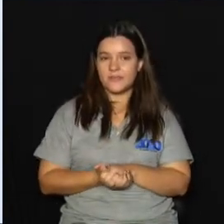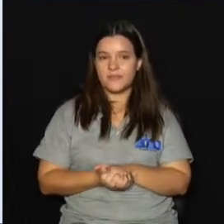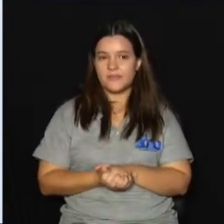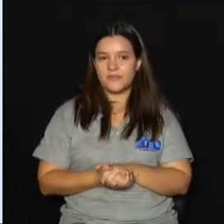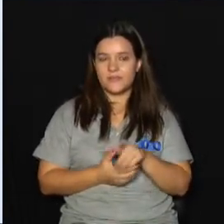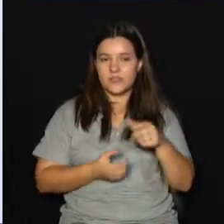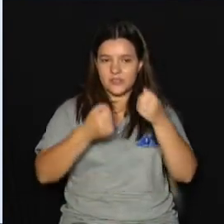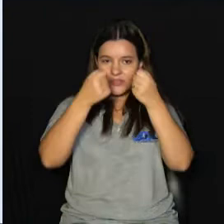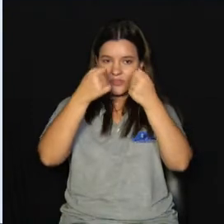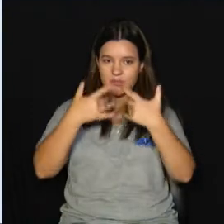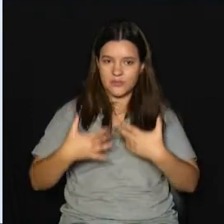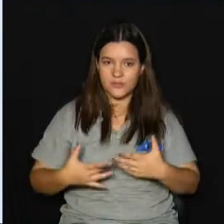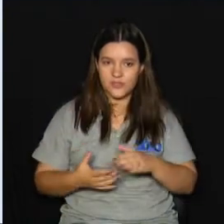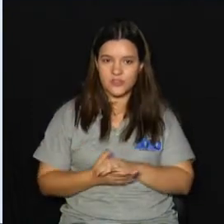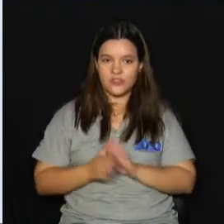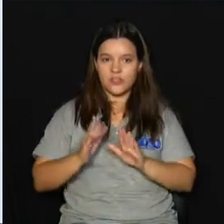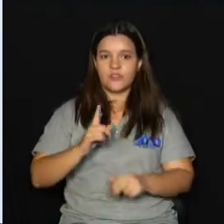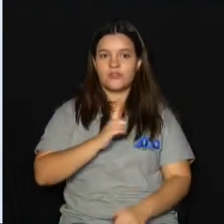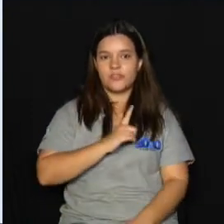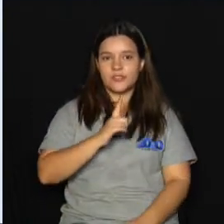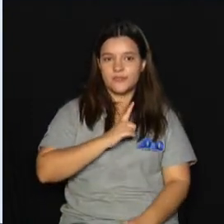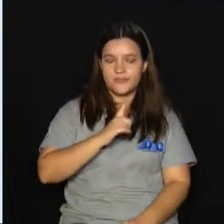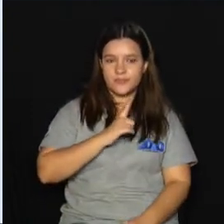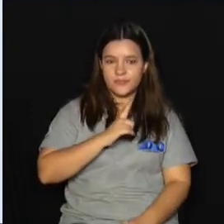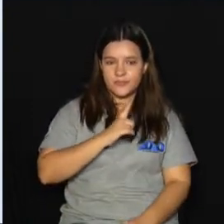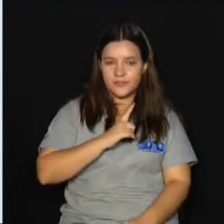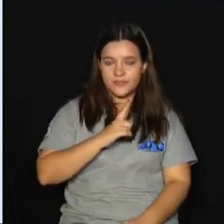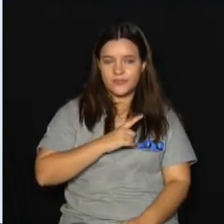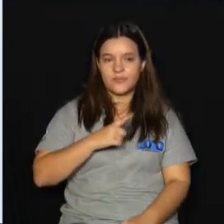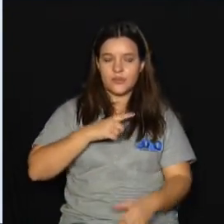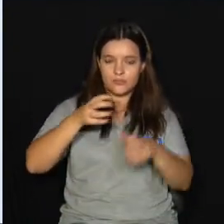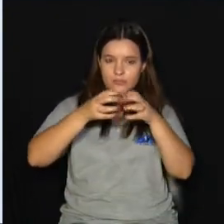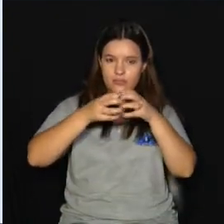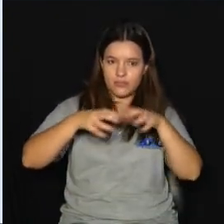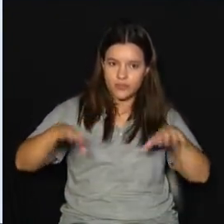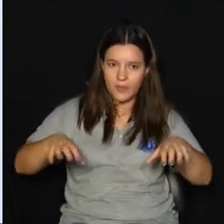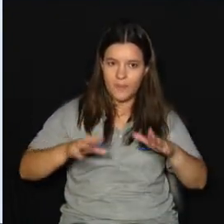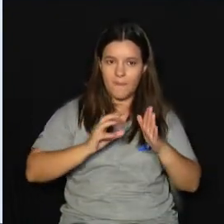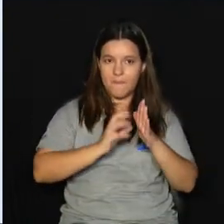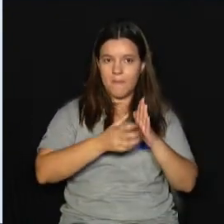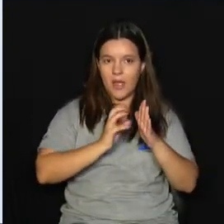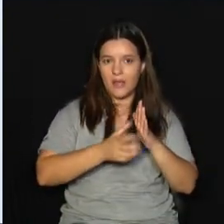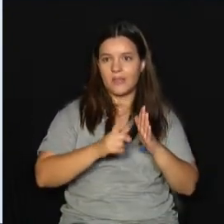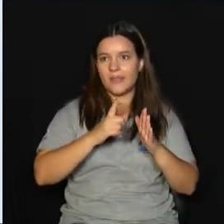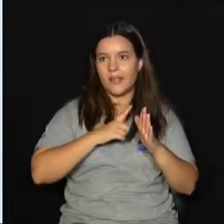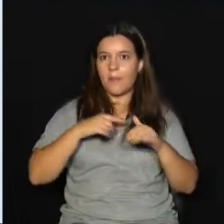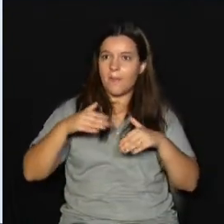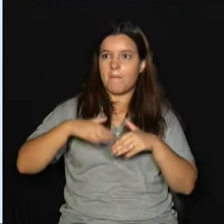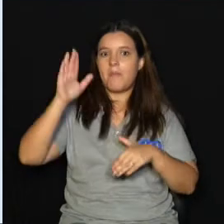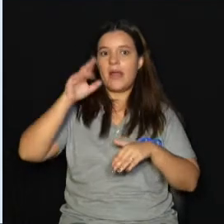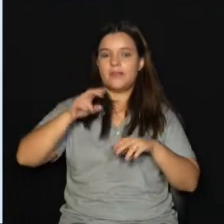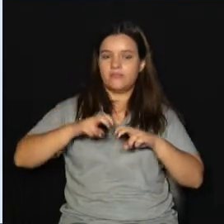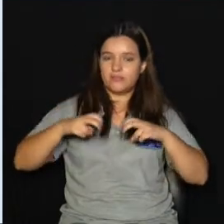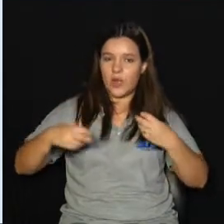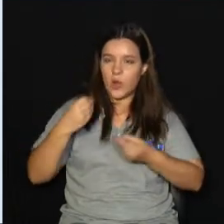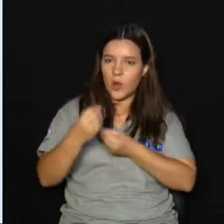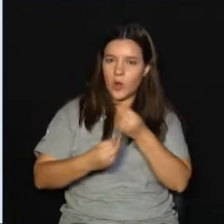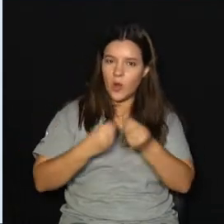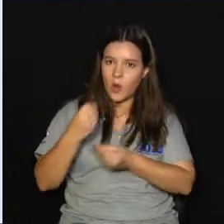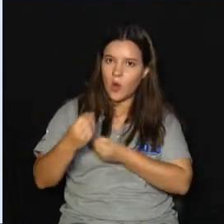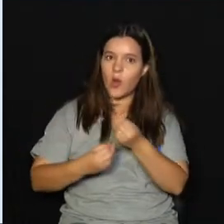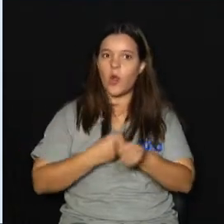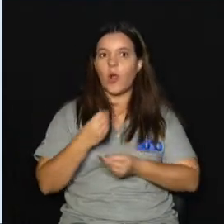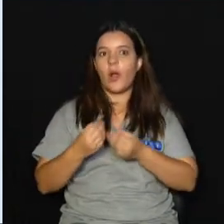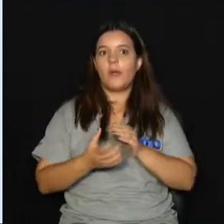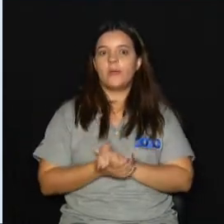mencionar, né? Já trouxe aqui a questão da fragmentação, tem partido que está com uma cadeira. Então, é ver como esses acordos vão acontecer agora